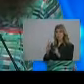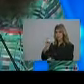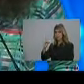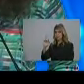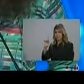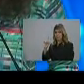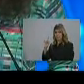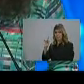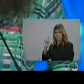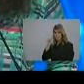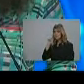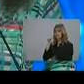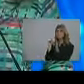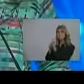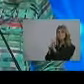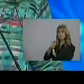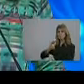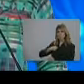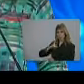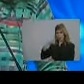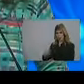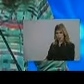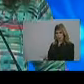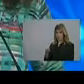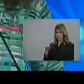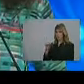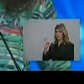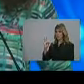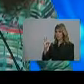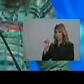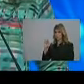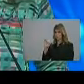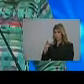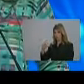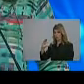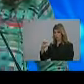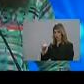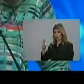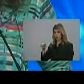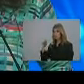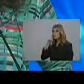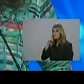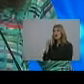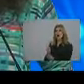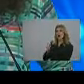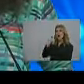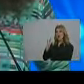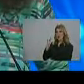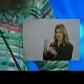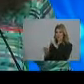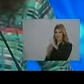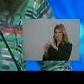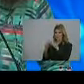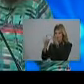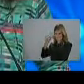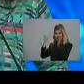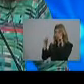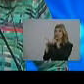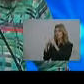questionadas pelo Tribunal de Contas do município. Muitos itinerários foram resolvidos sob a ótica do lucro do empresário e não do usuário